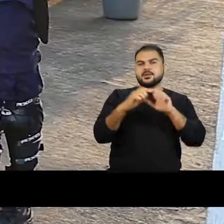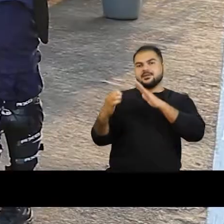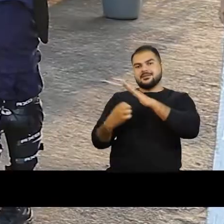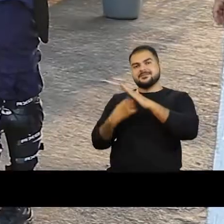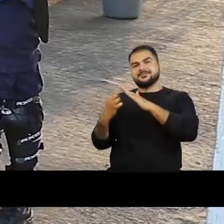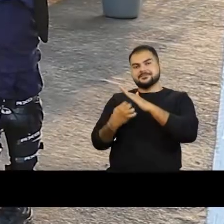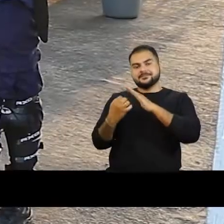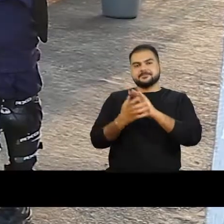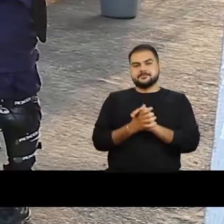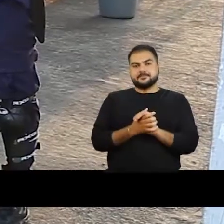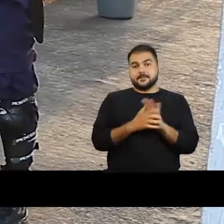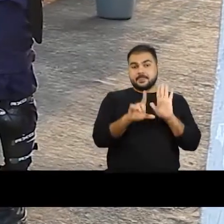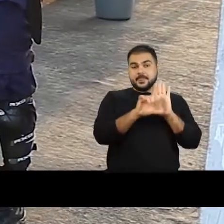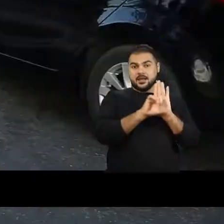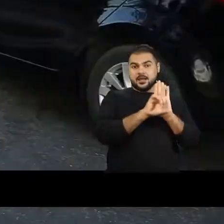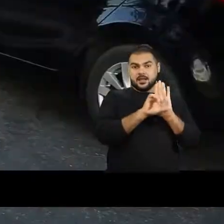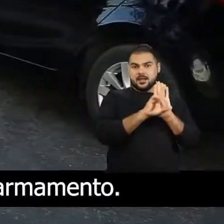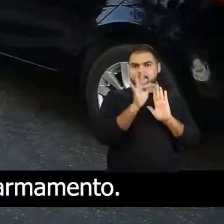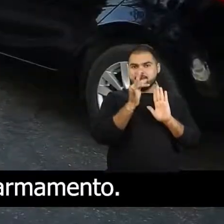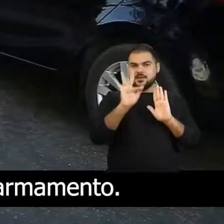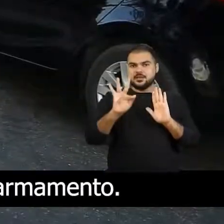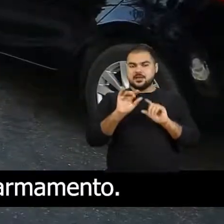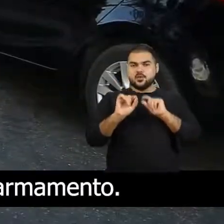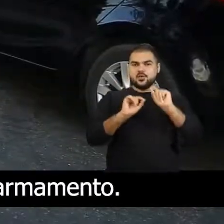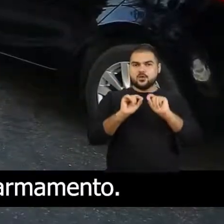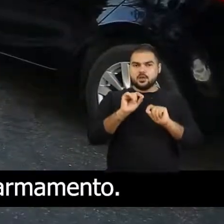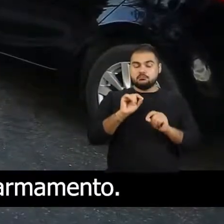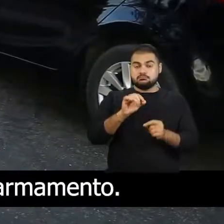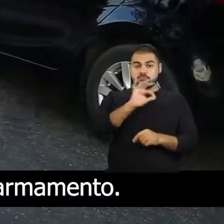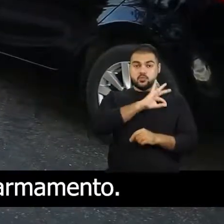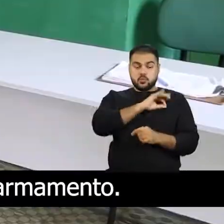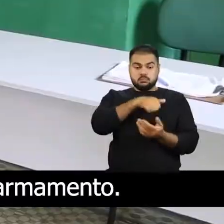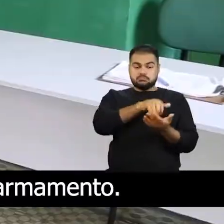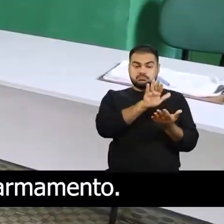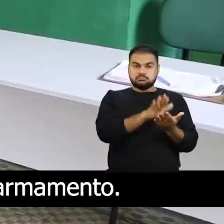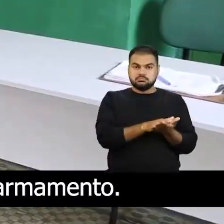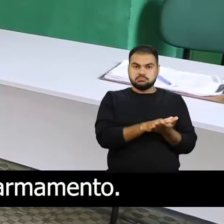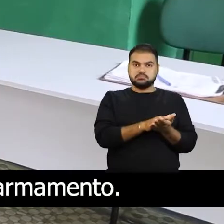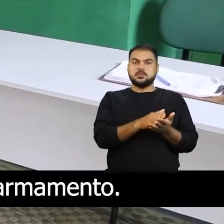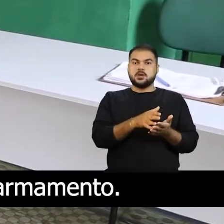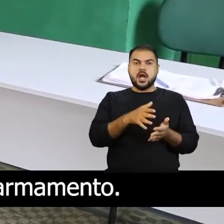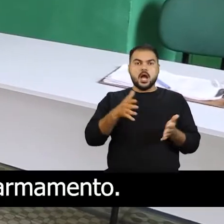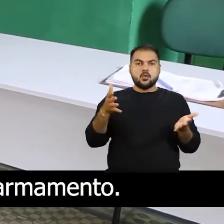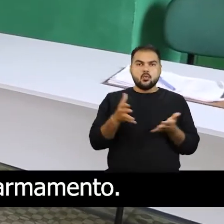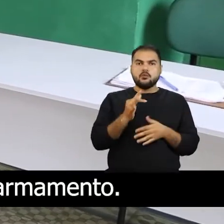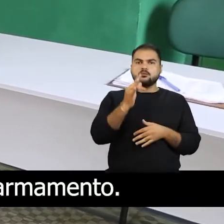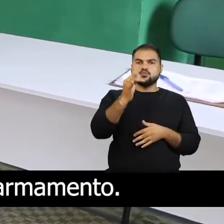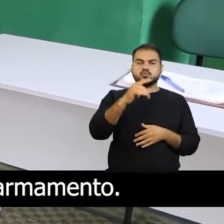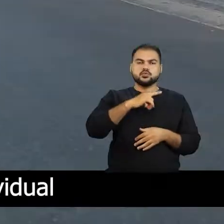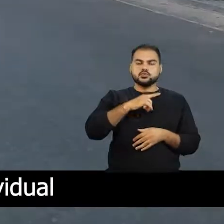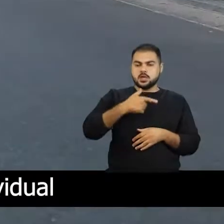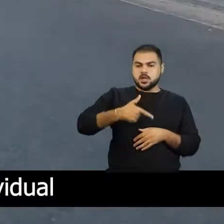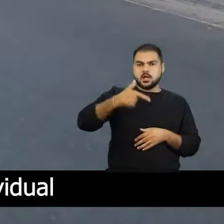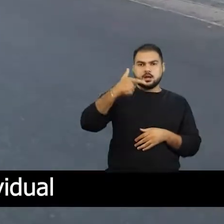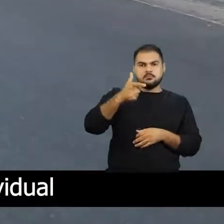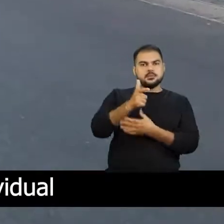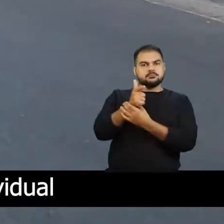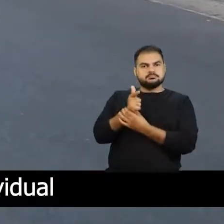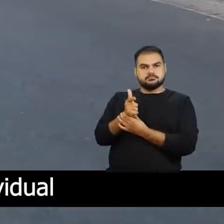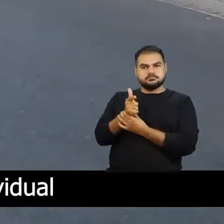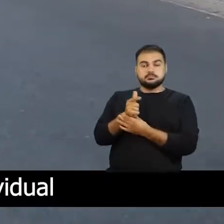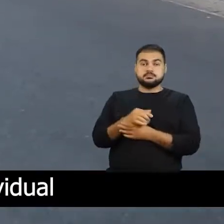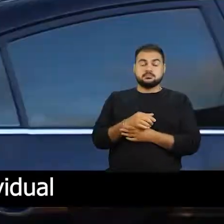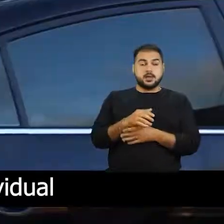empresas. Em cumprimento à legislação federal, a Guarda Municipal de Parnaíba passará a dispor de armamento. Os guardas